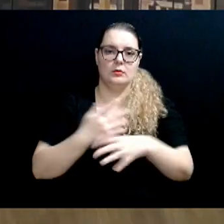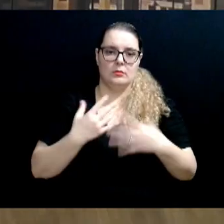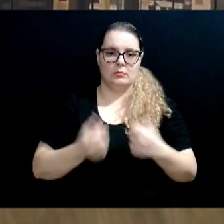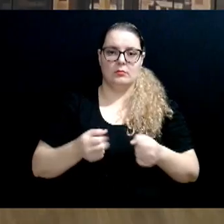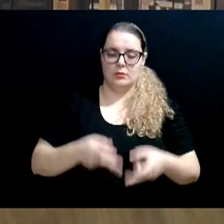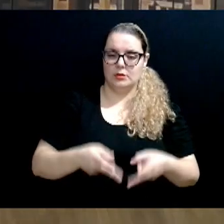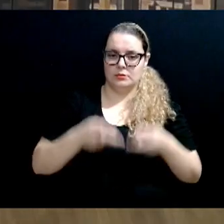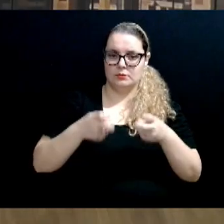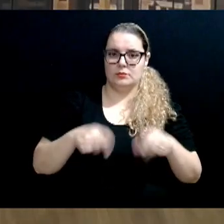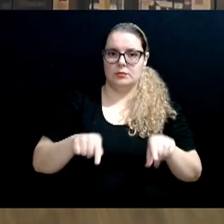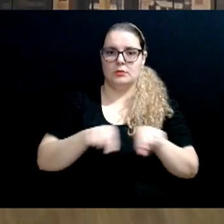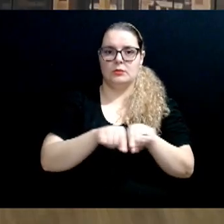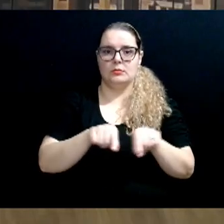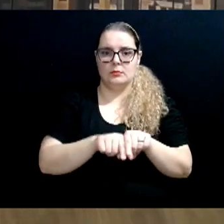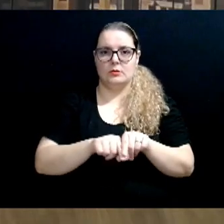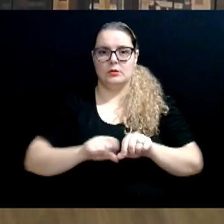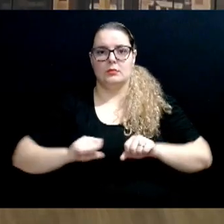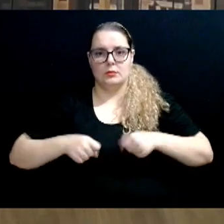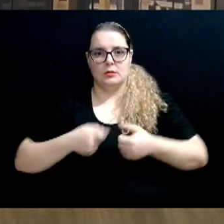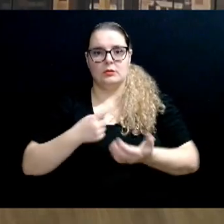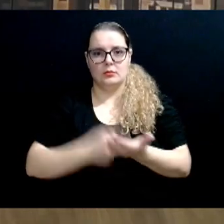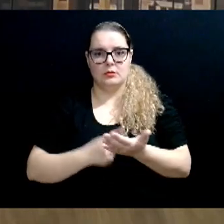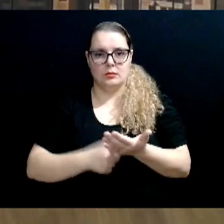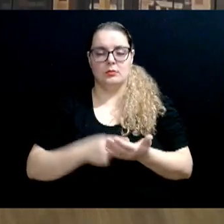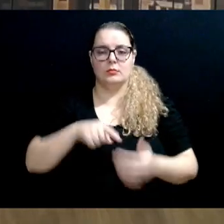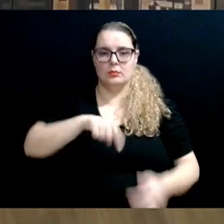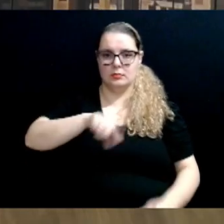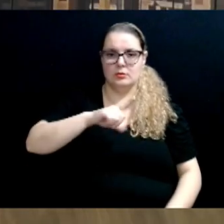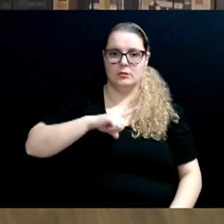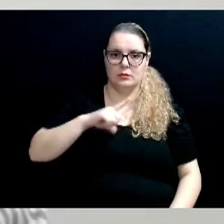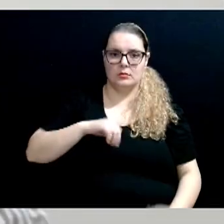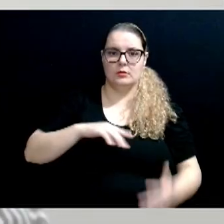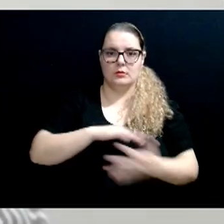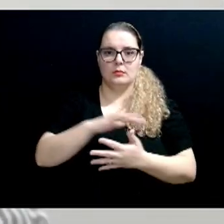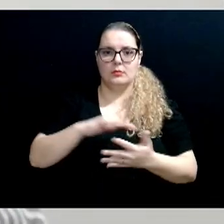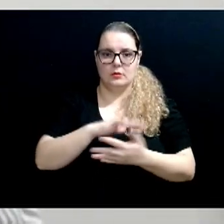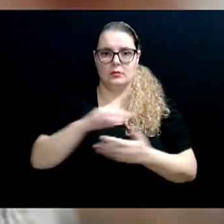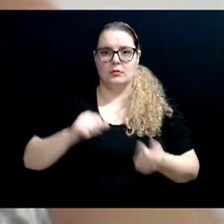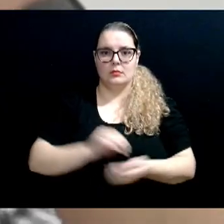reforça o compromisso que vocês têm com a sustentabilidade?